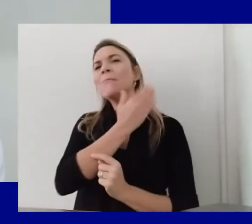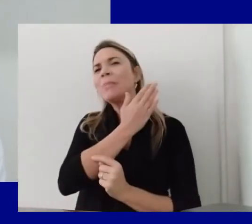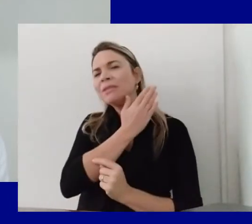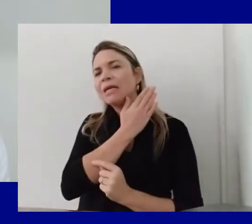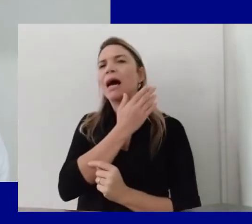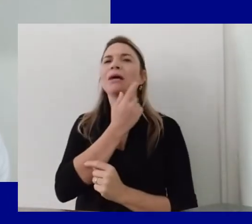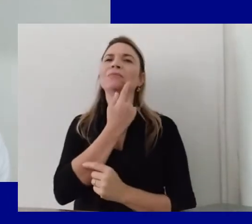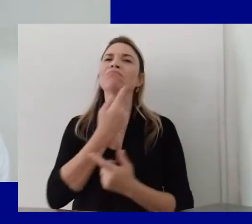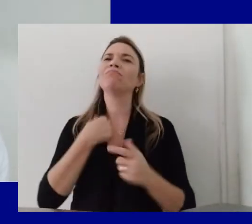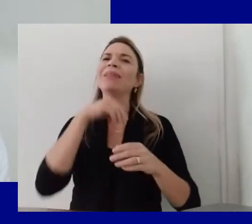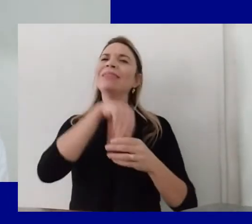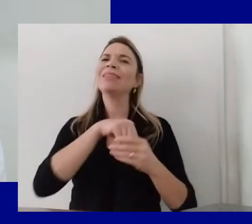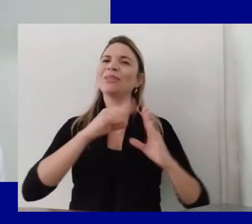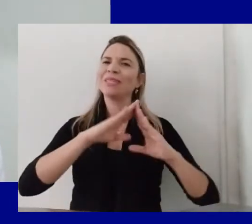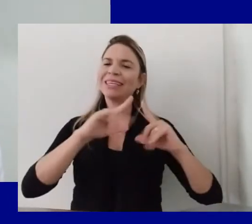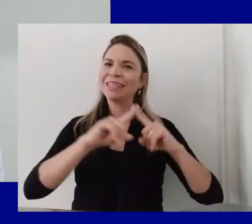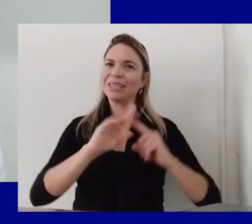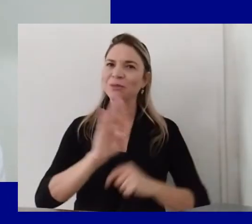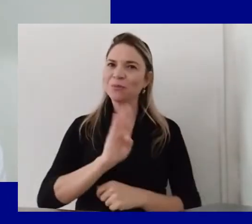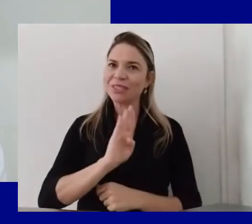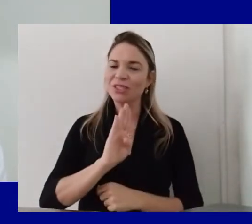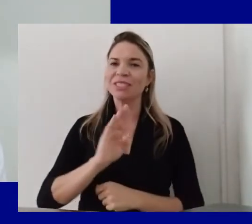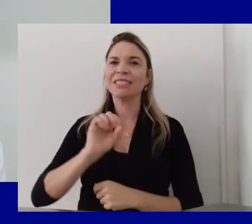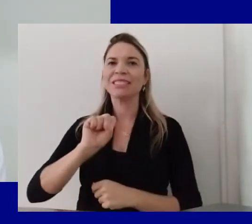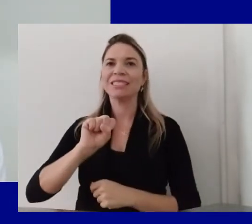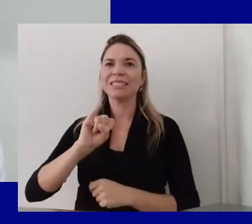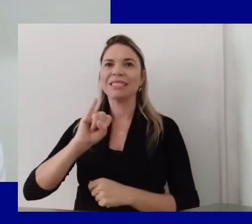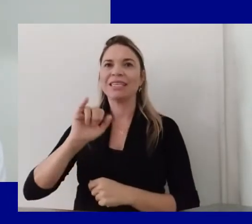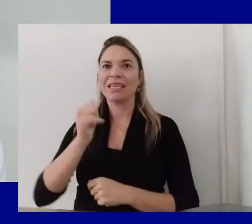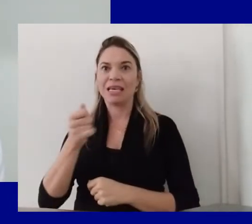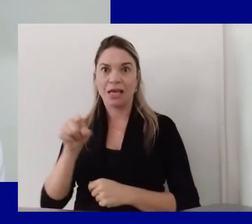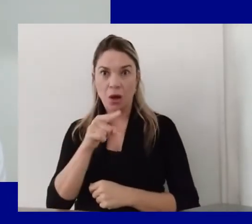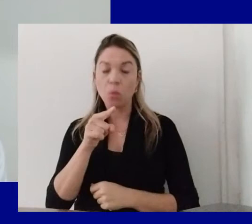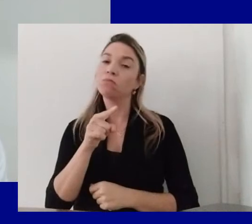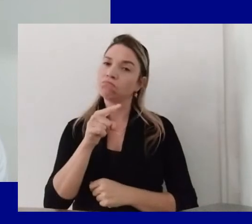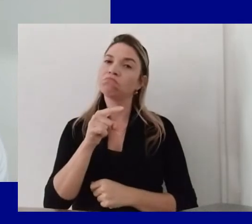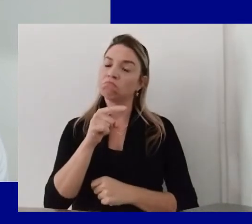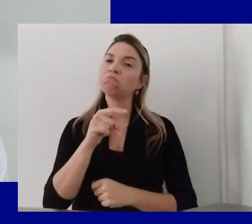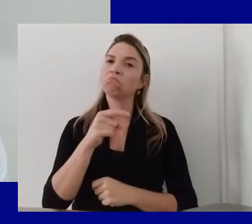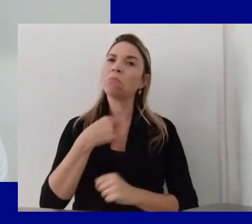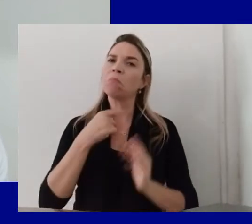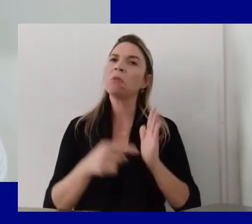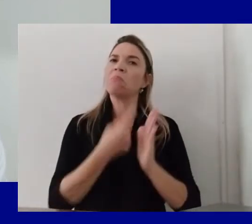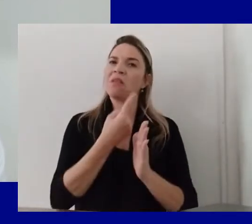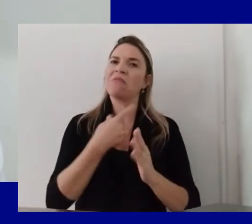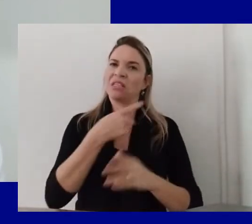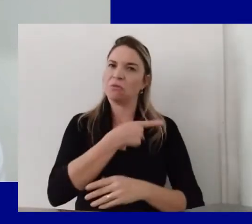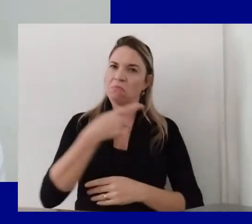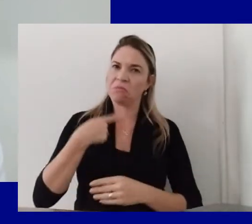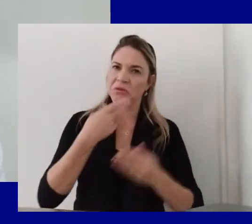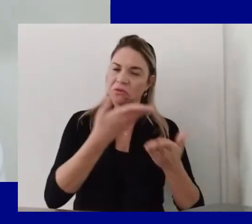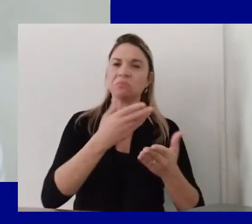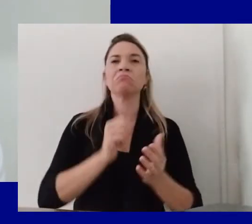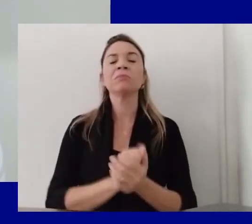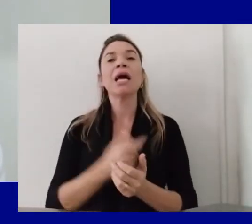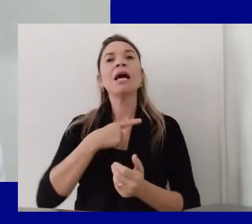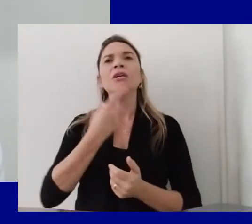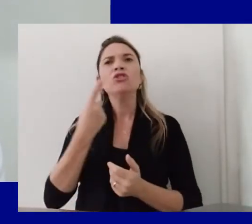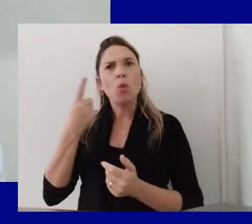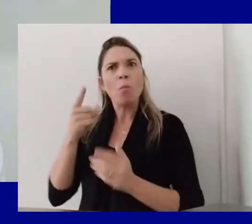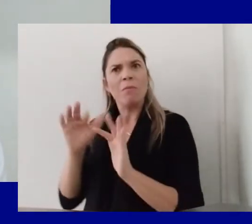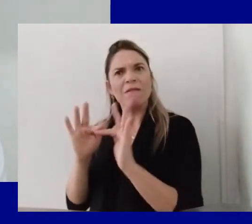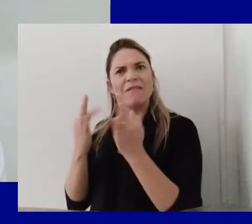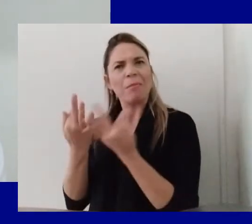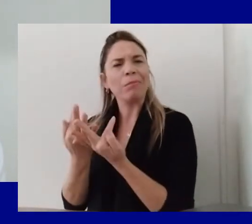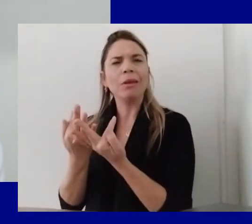na cidade de Camaçari, na Igreja Batista Sião, nós acompanhamos uma família que vivia um drama